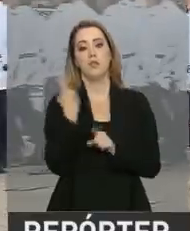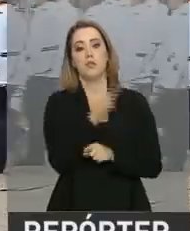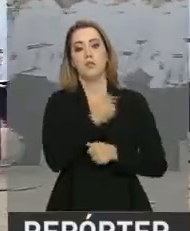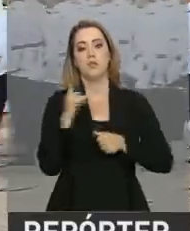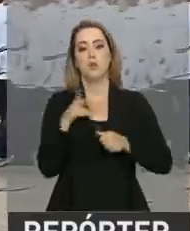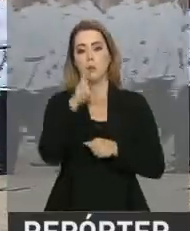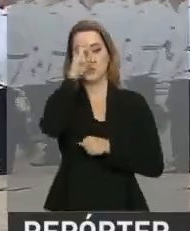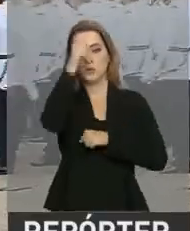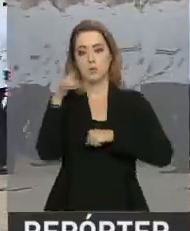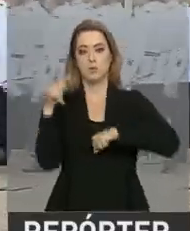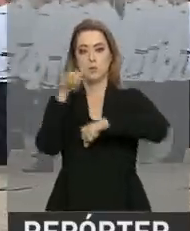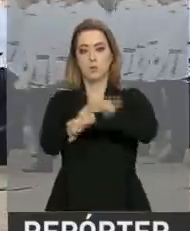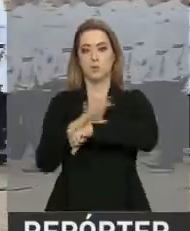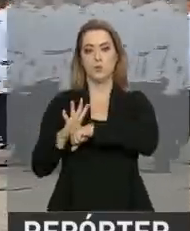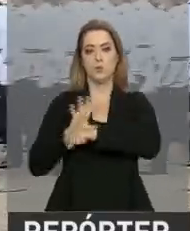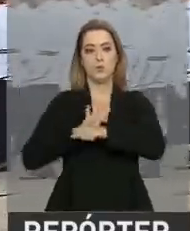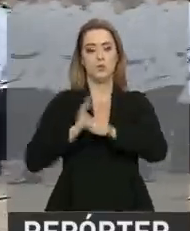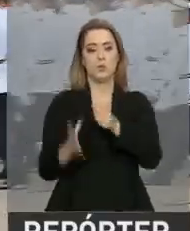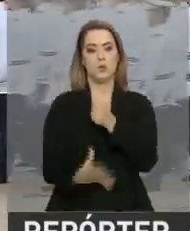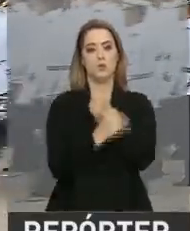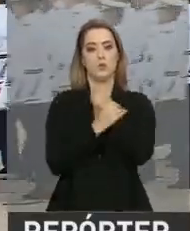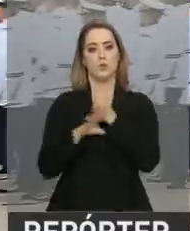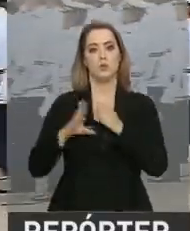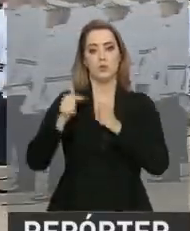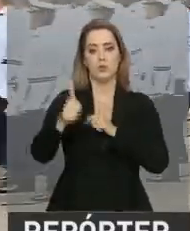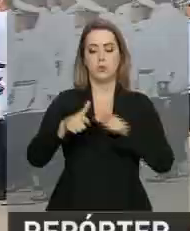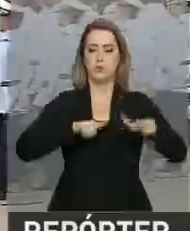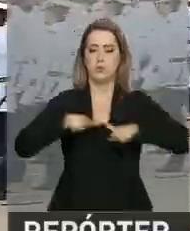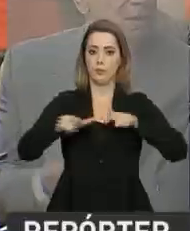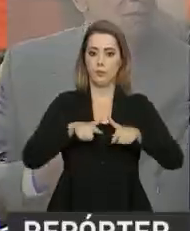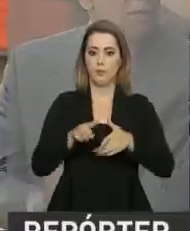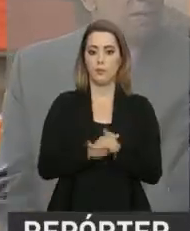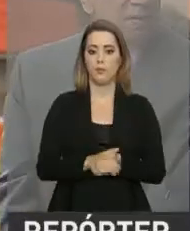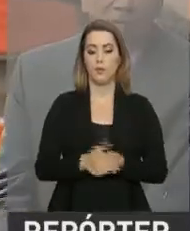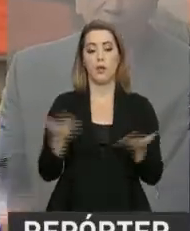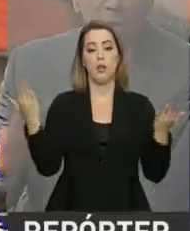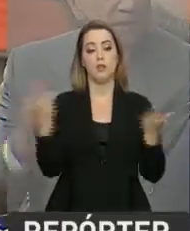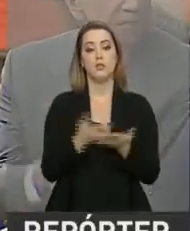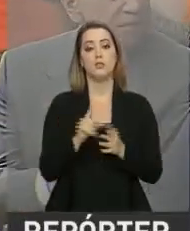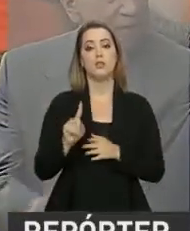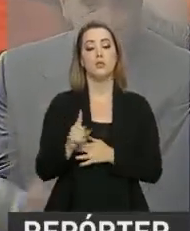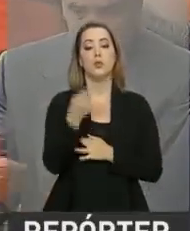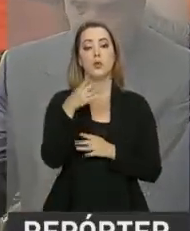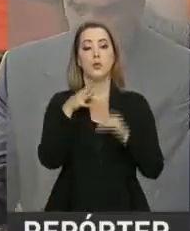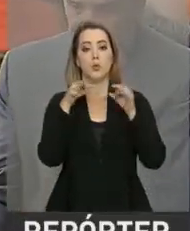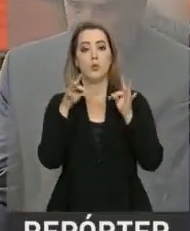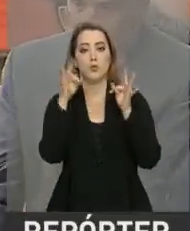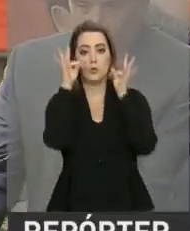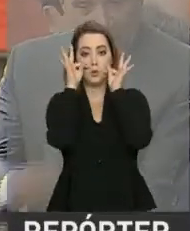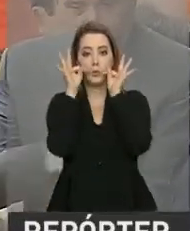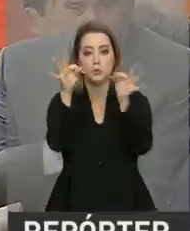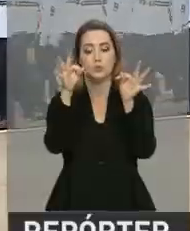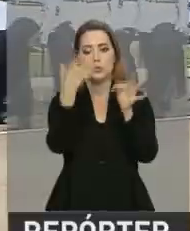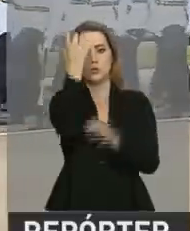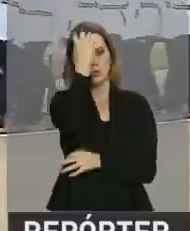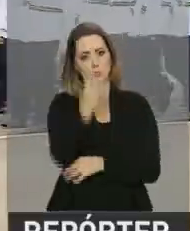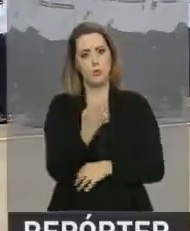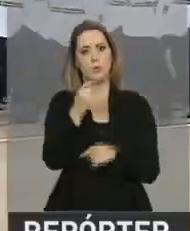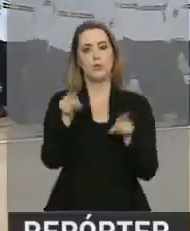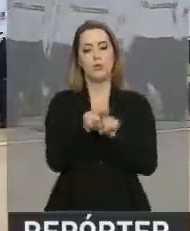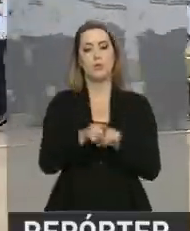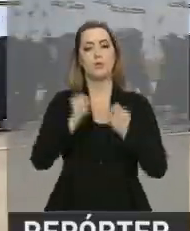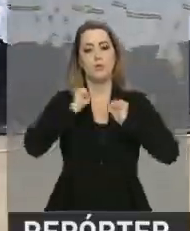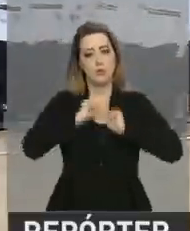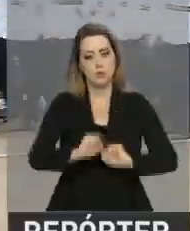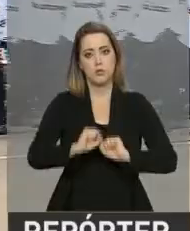e assegura o pleno cumprimento de suas funções trata se de mais um testemunho da seriedade e da